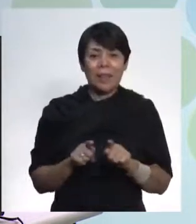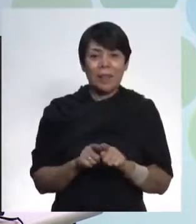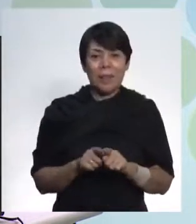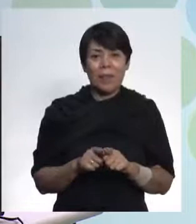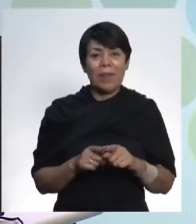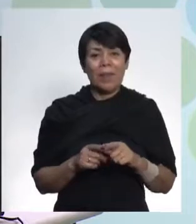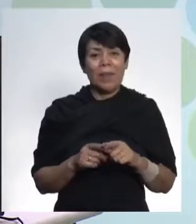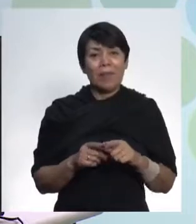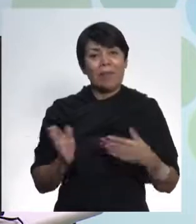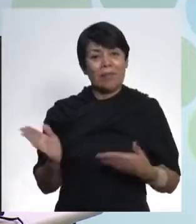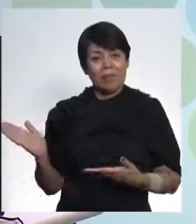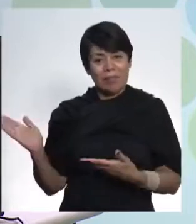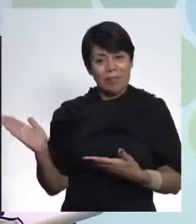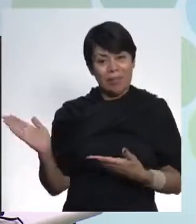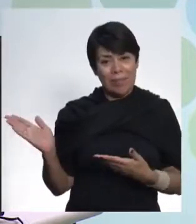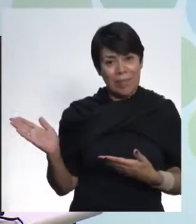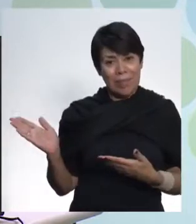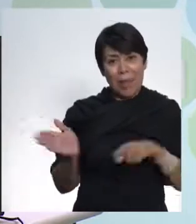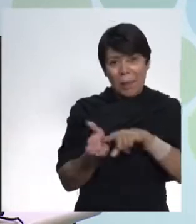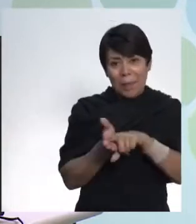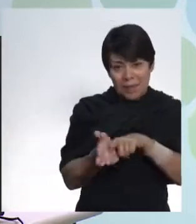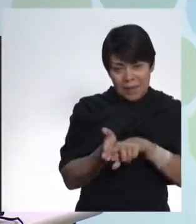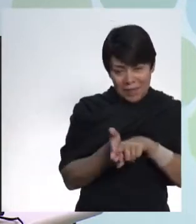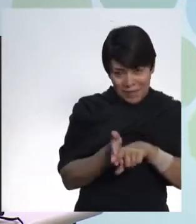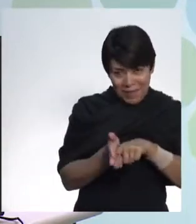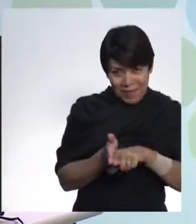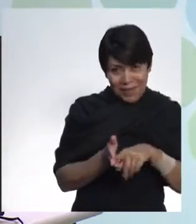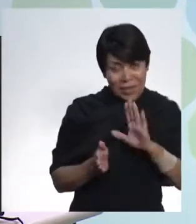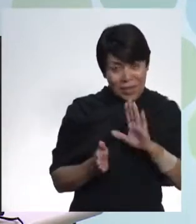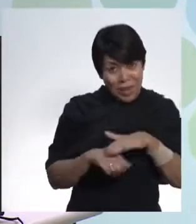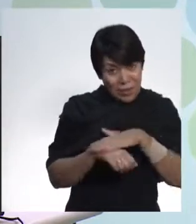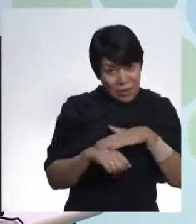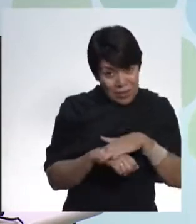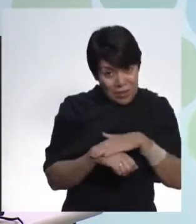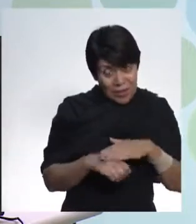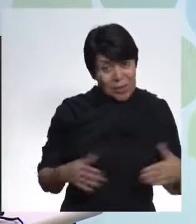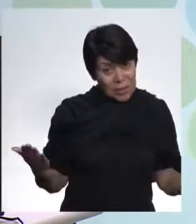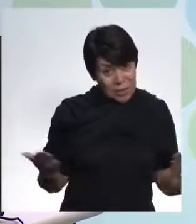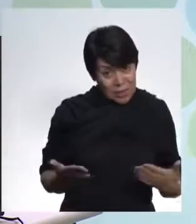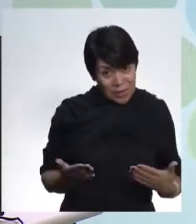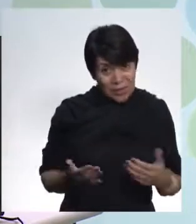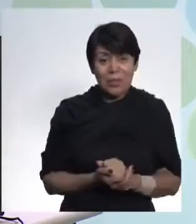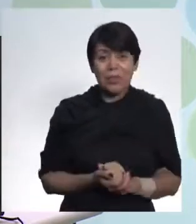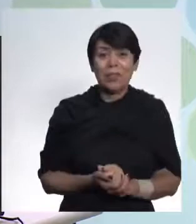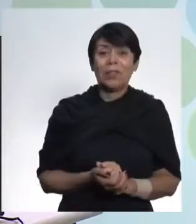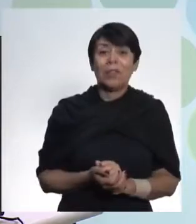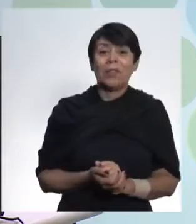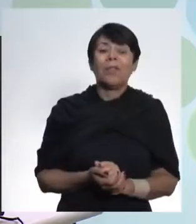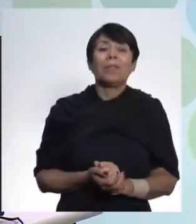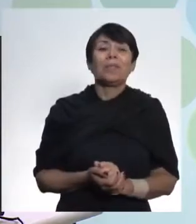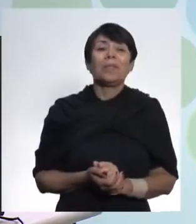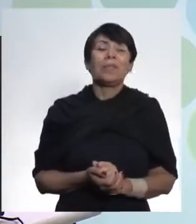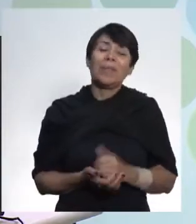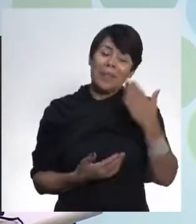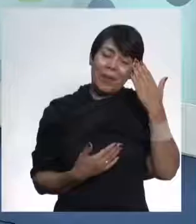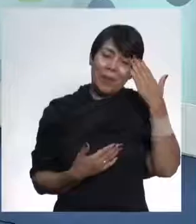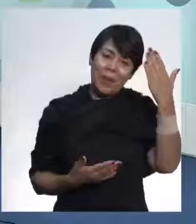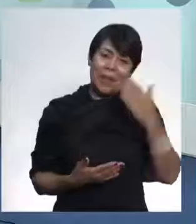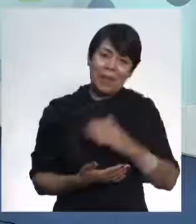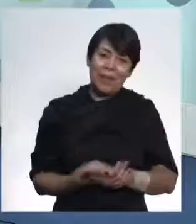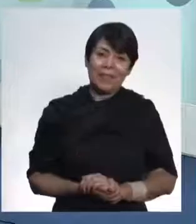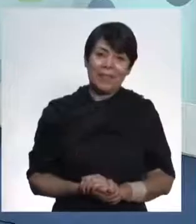vocês aprofundarem as pesquisas a partir de tudo que nós conversamos aqui hoje e até a próxima aula. Muito obrigada.